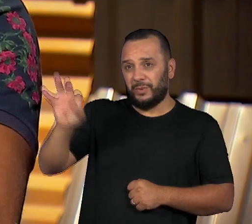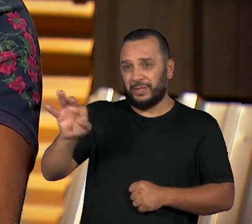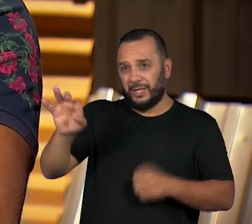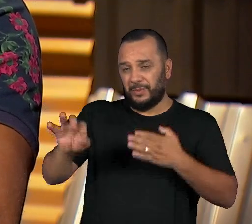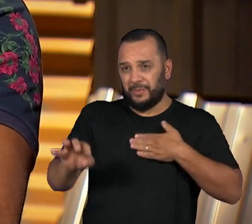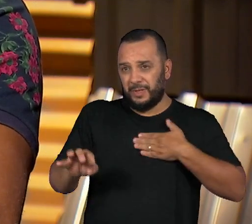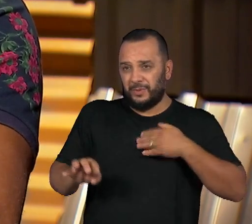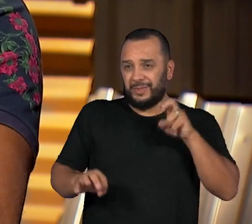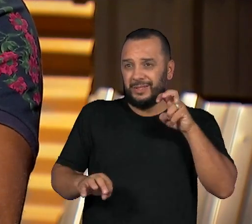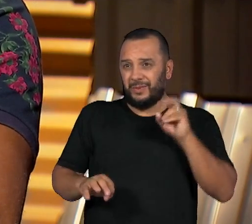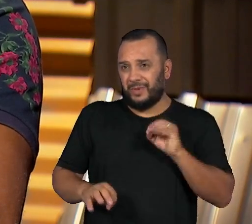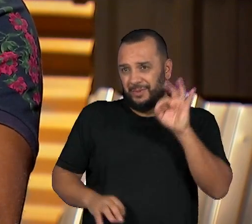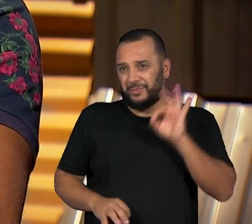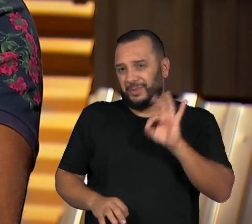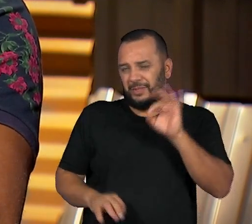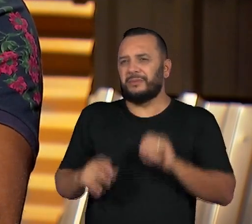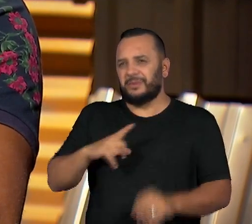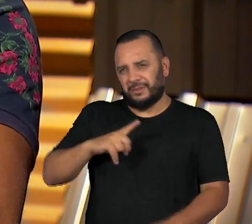50%.